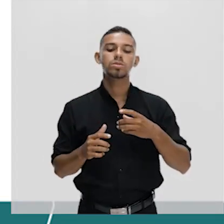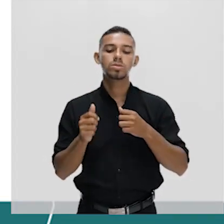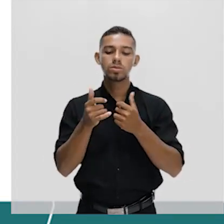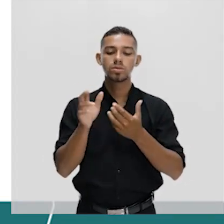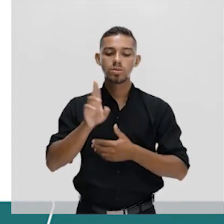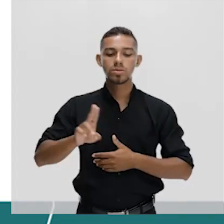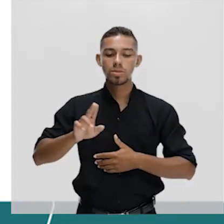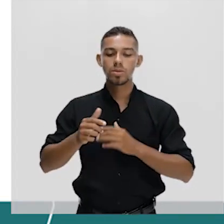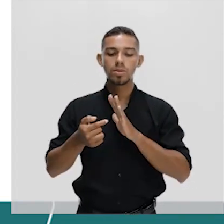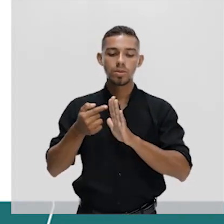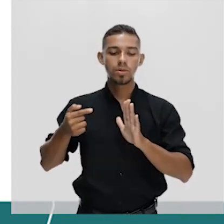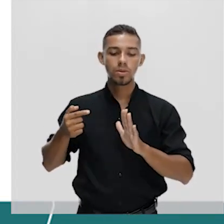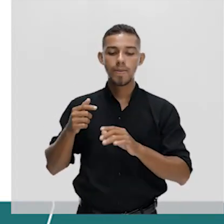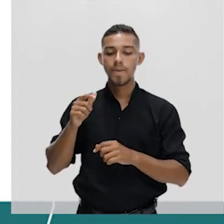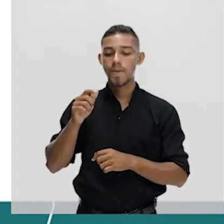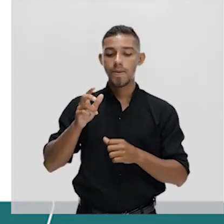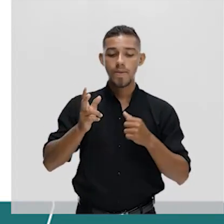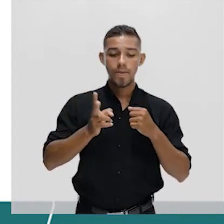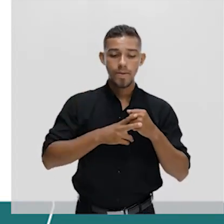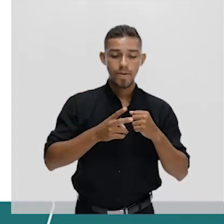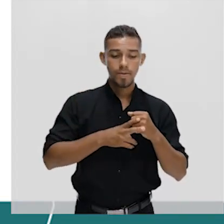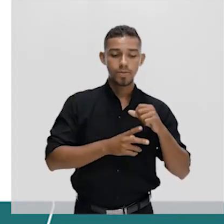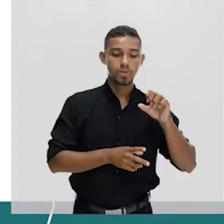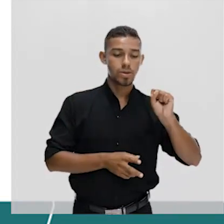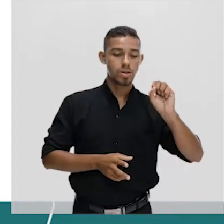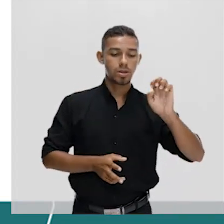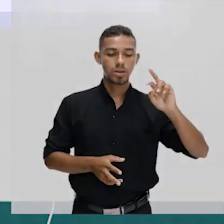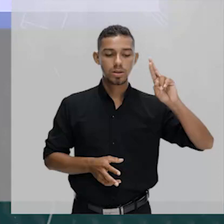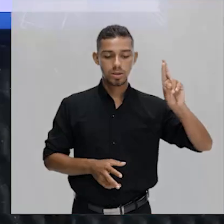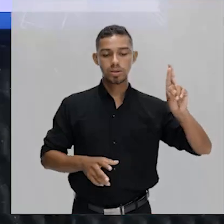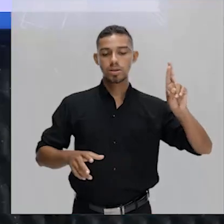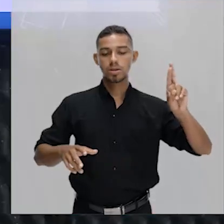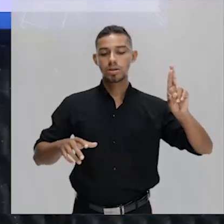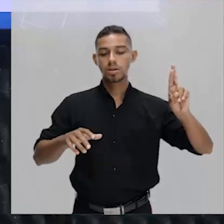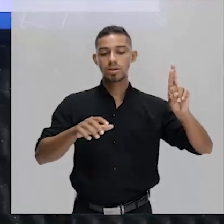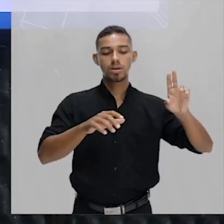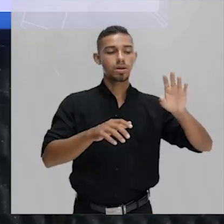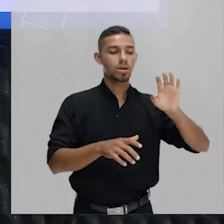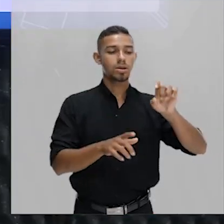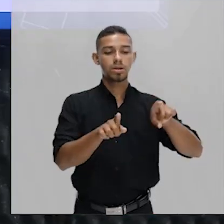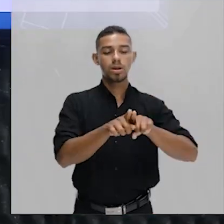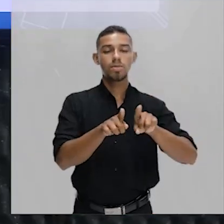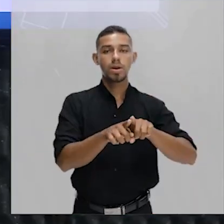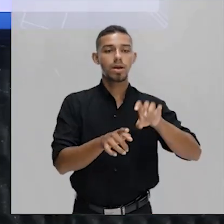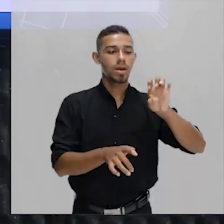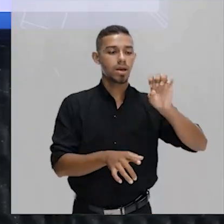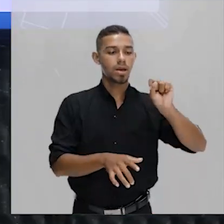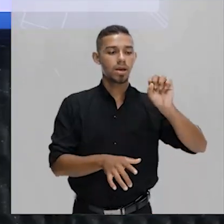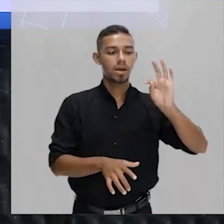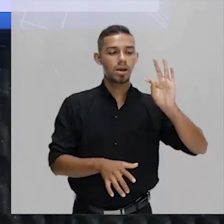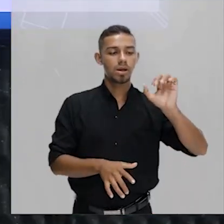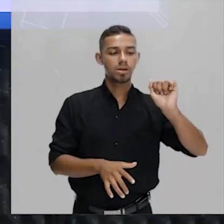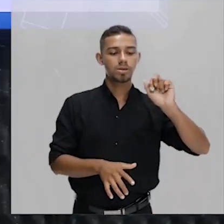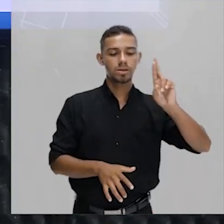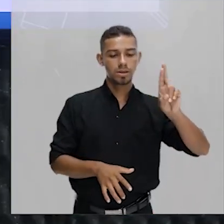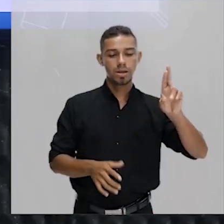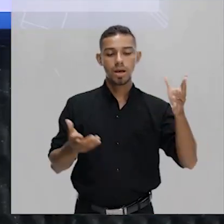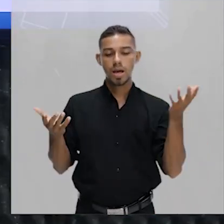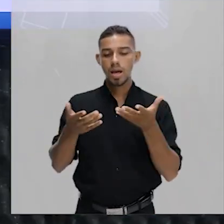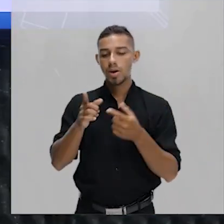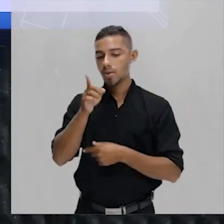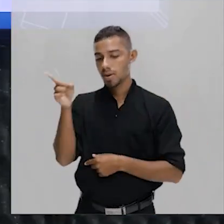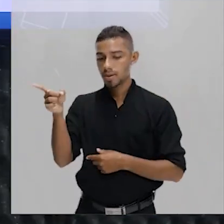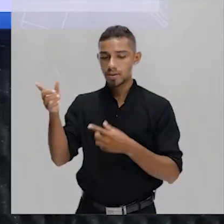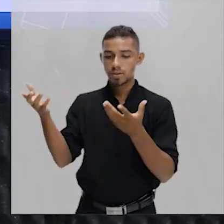os verbos? O verbo ser e o verbo estar. Já nesse aqui nós vamos usar qual? Os verbos auxiliares?